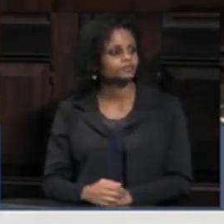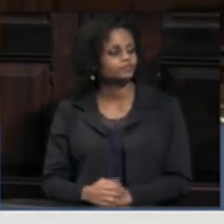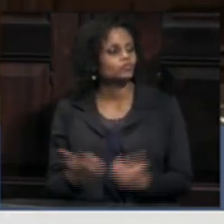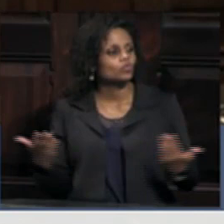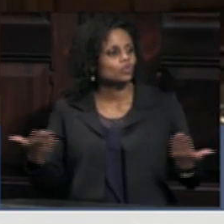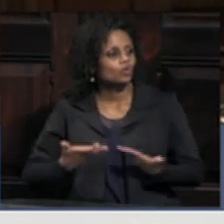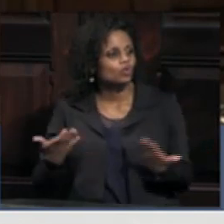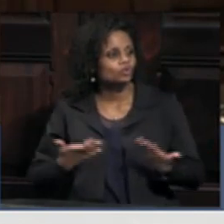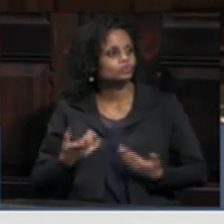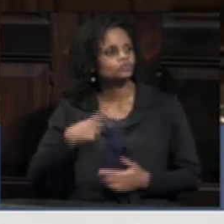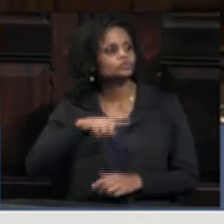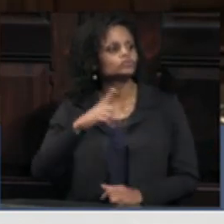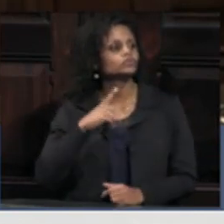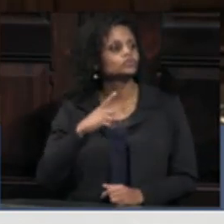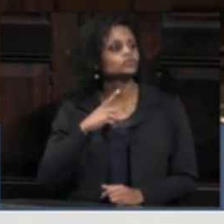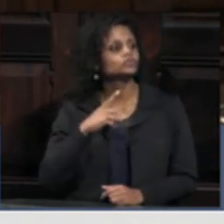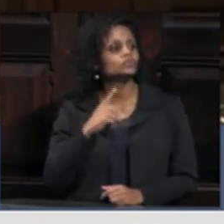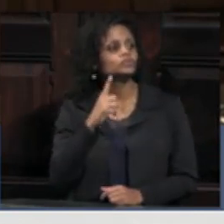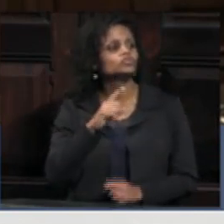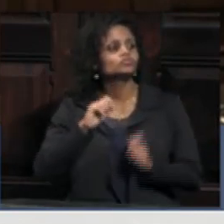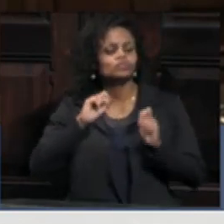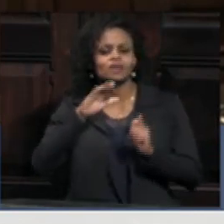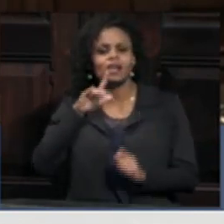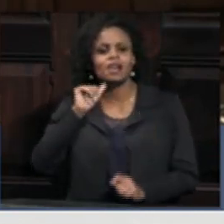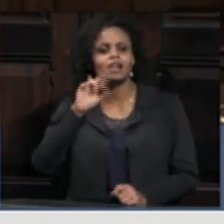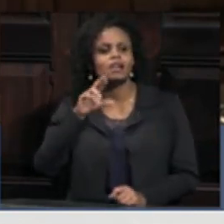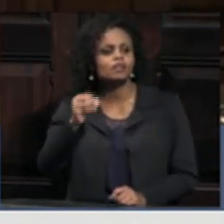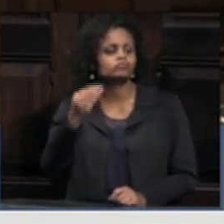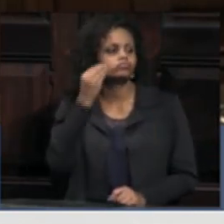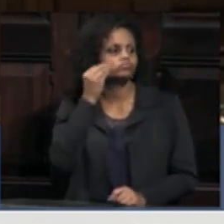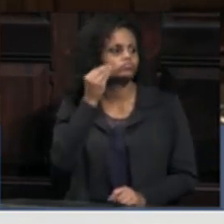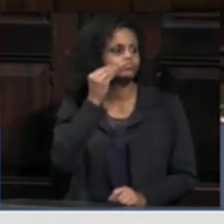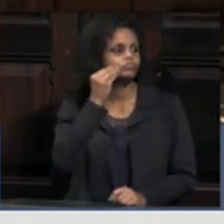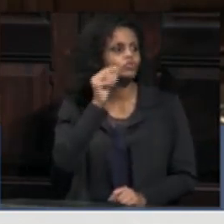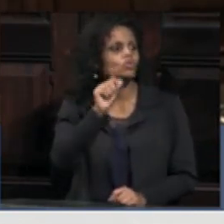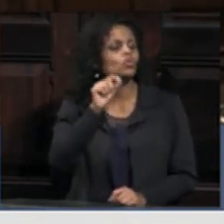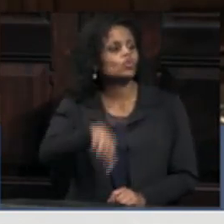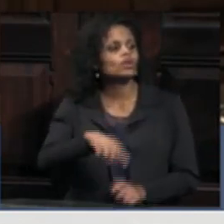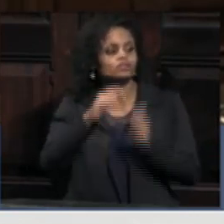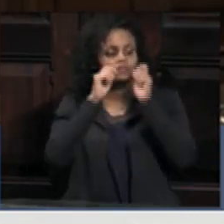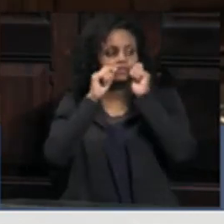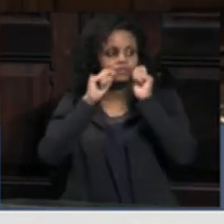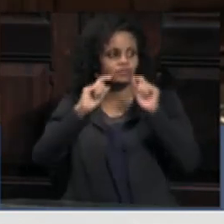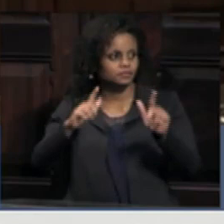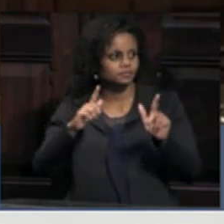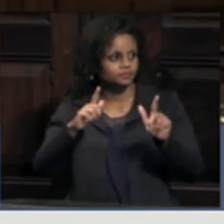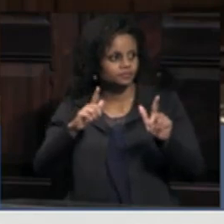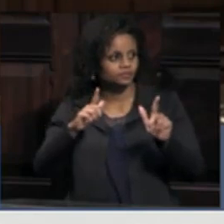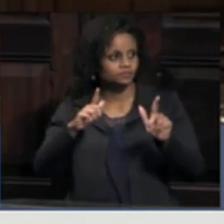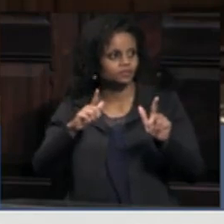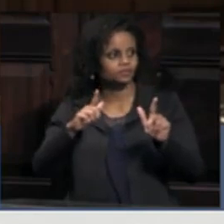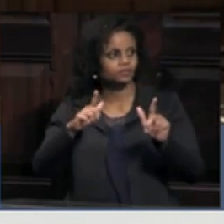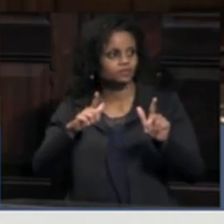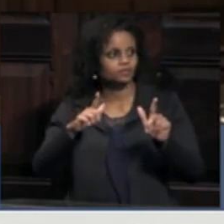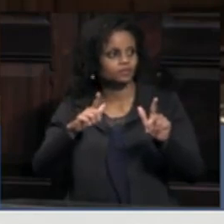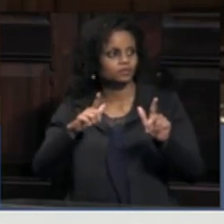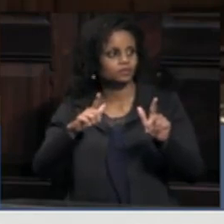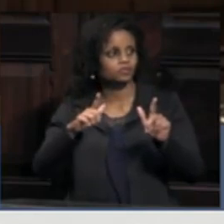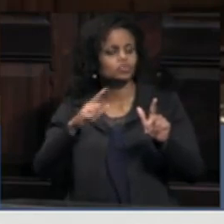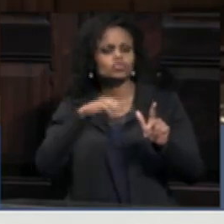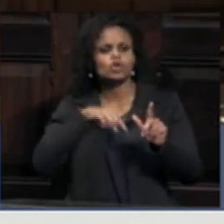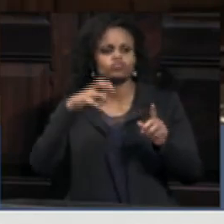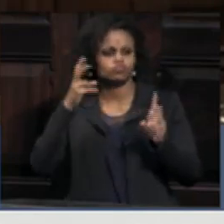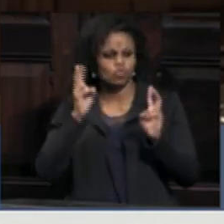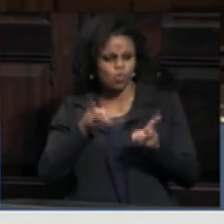Hoje tivemos aqui uma clara demonstração de que essa casa não cederá